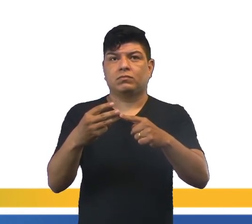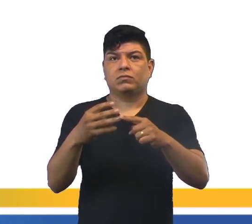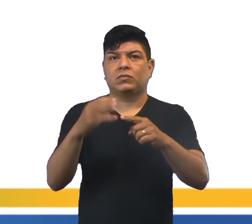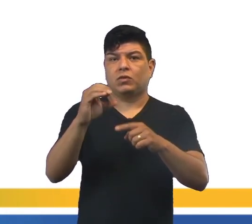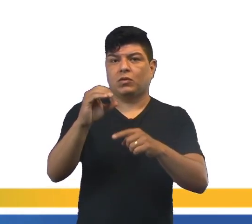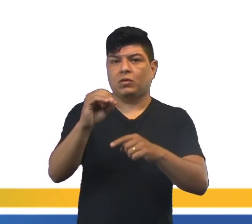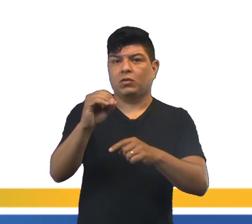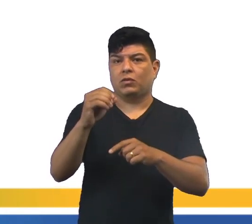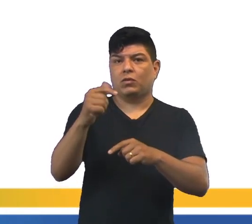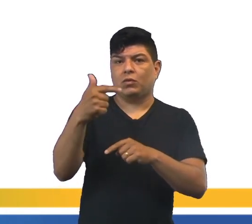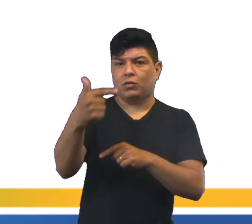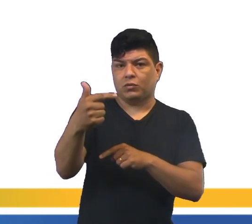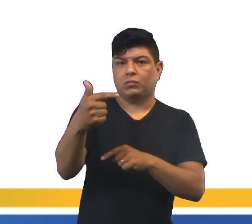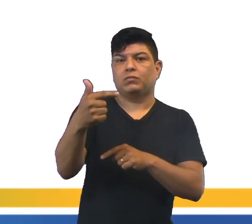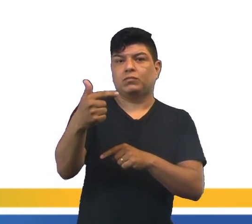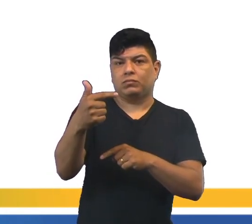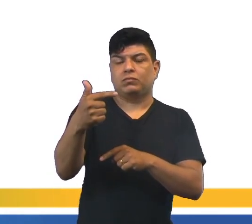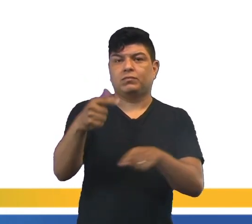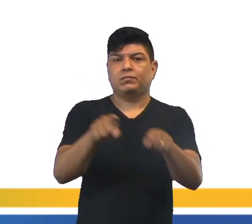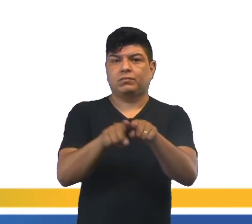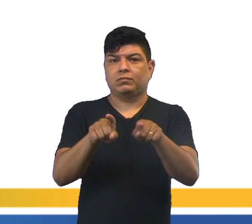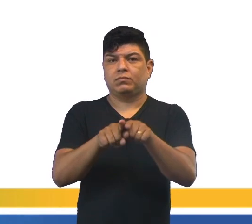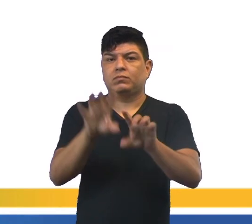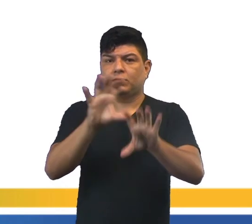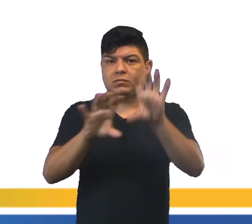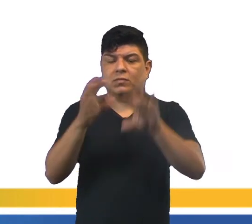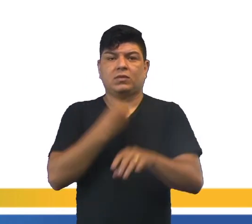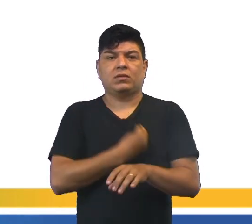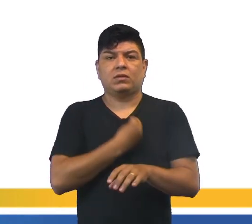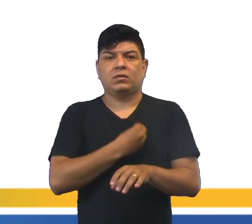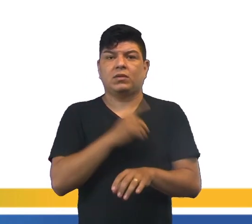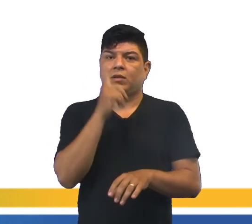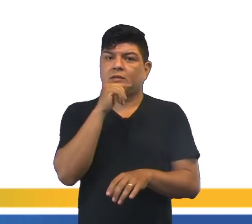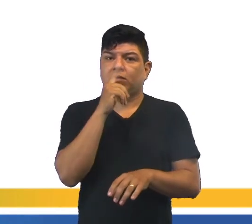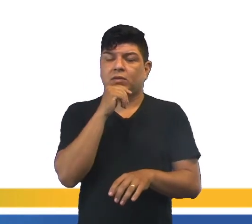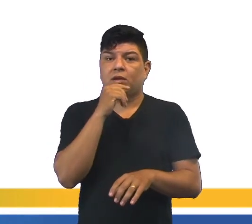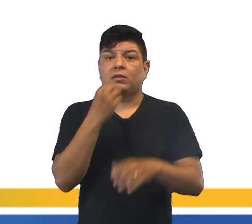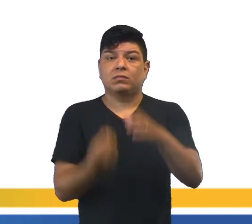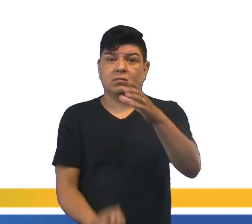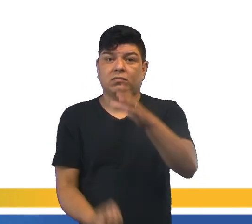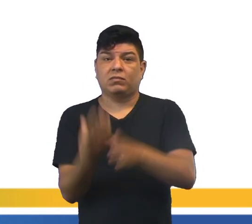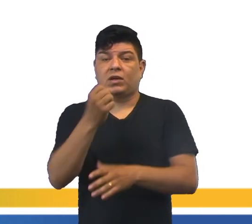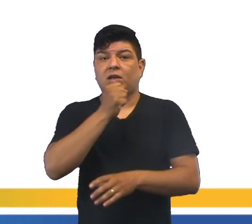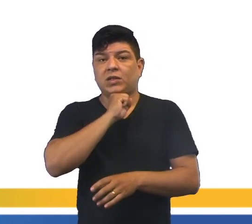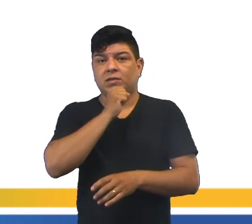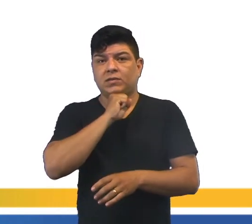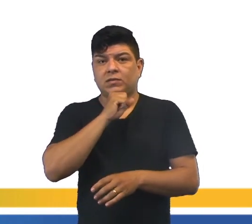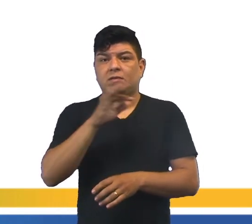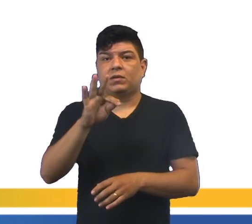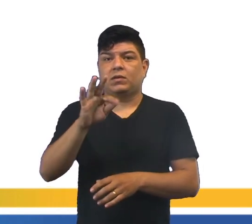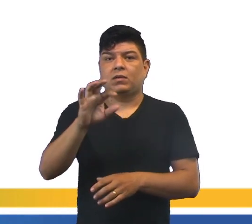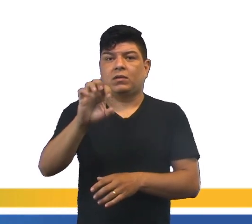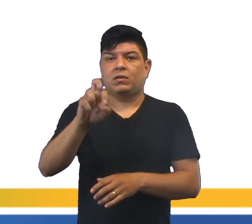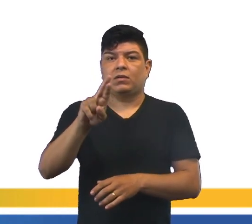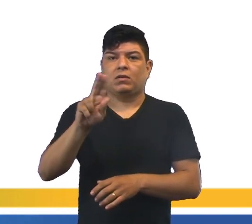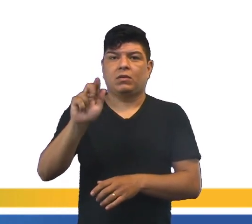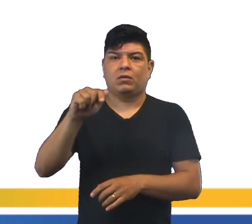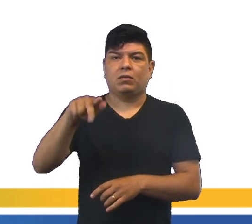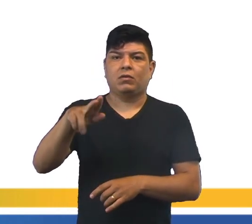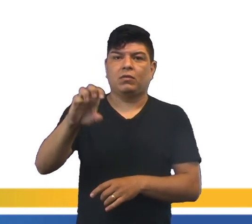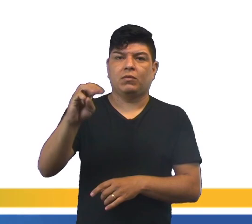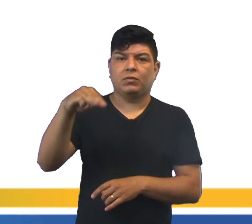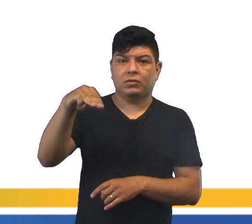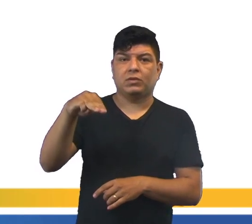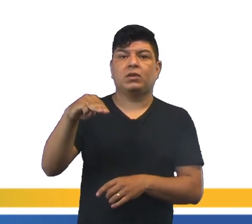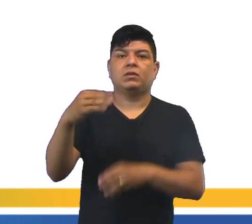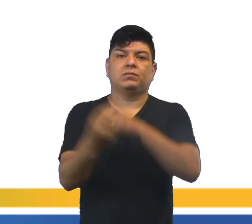O2, né, que é o oxigênio gasoso, na presença de água, que vai formar ferrugem, né, que é o ferro com